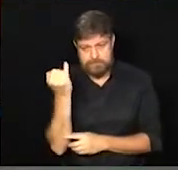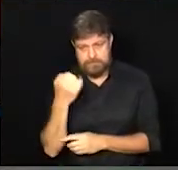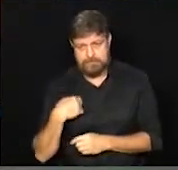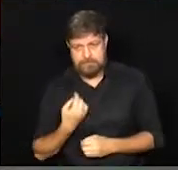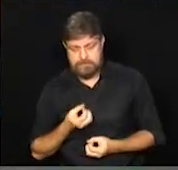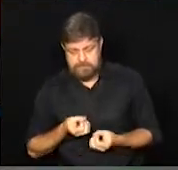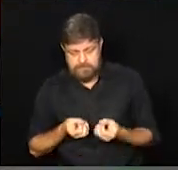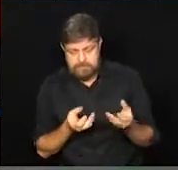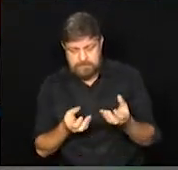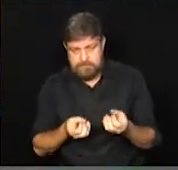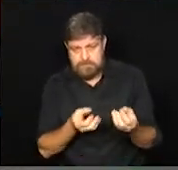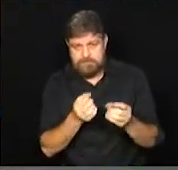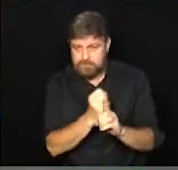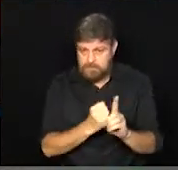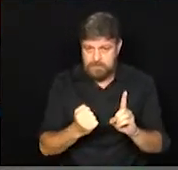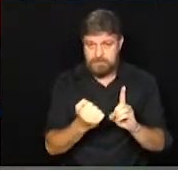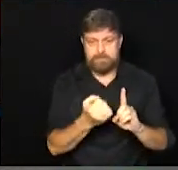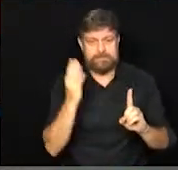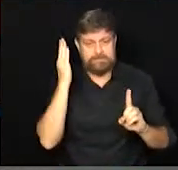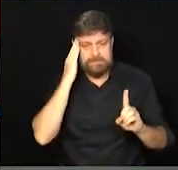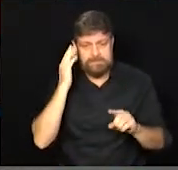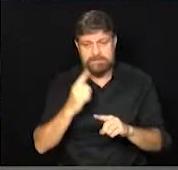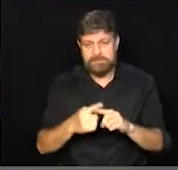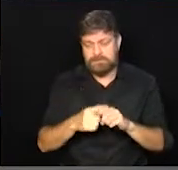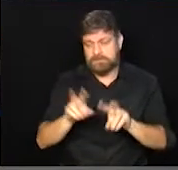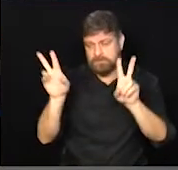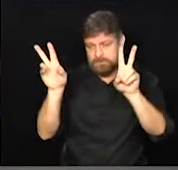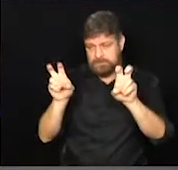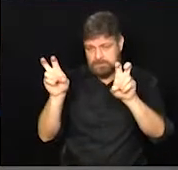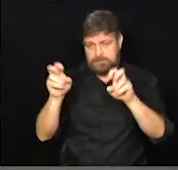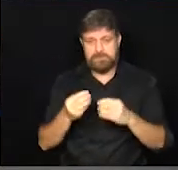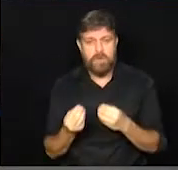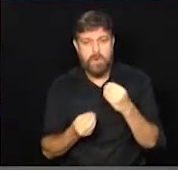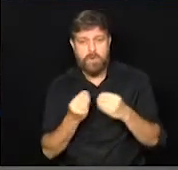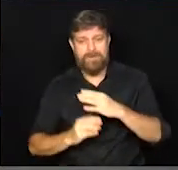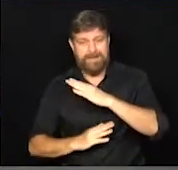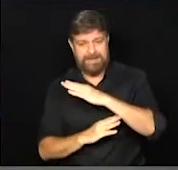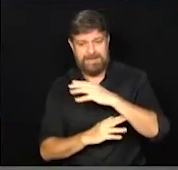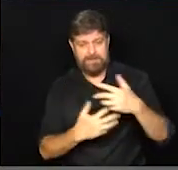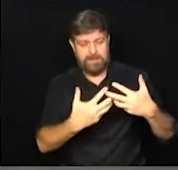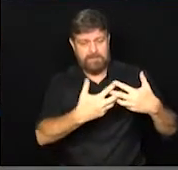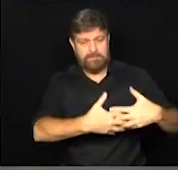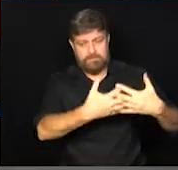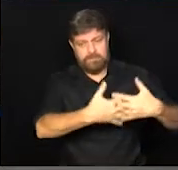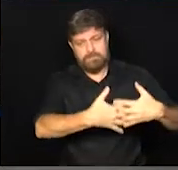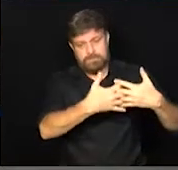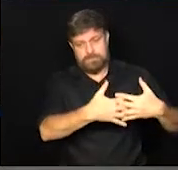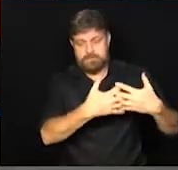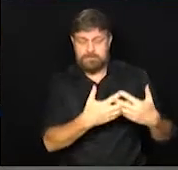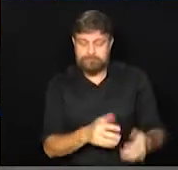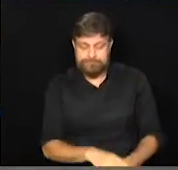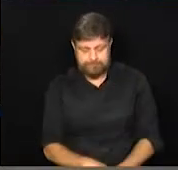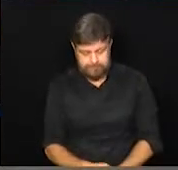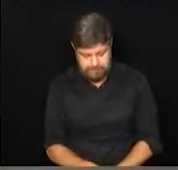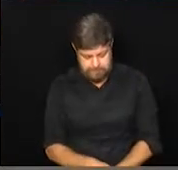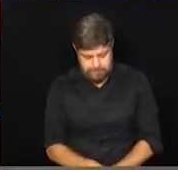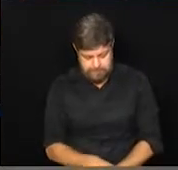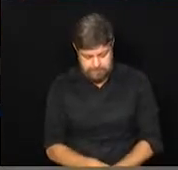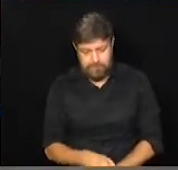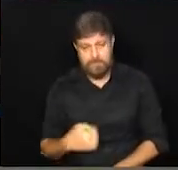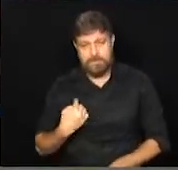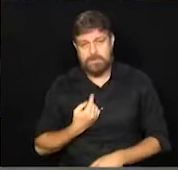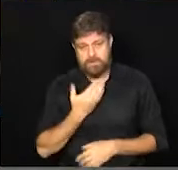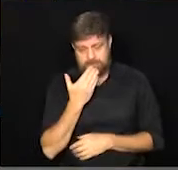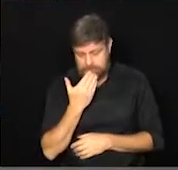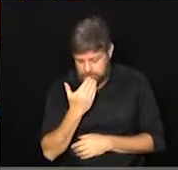para a sociedade, porque, afinal, diz respeito ao funcionamento da Casa Legislativa. E nós estamos aí